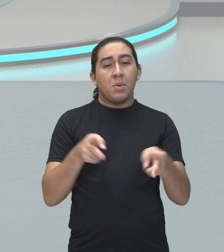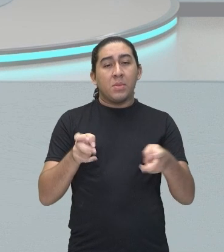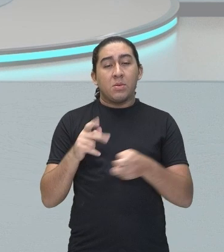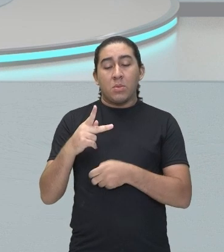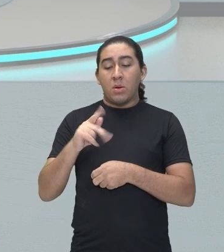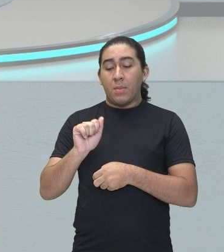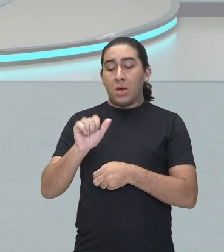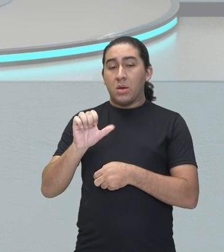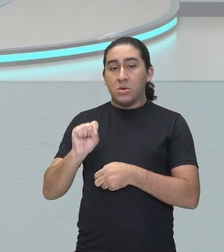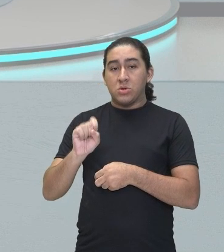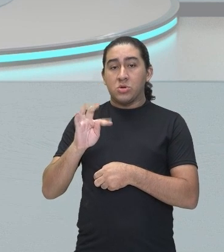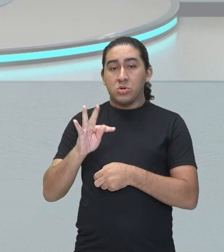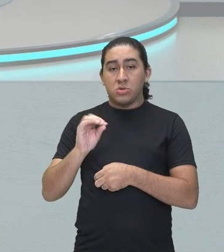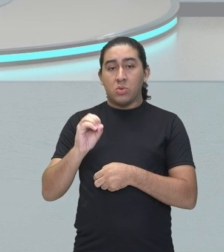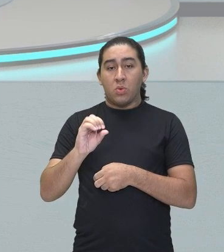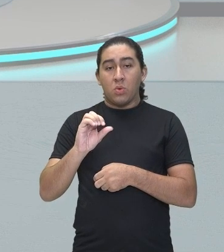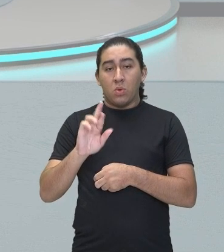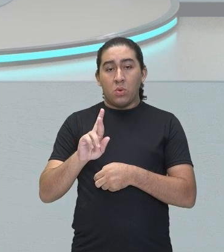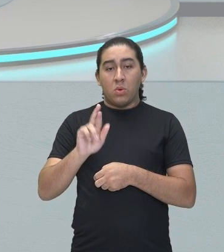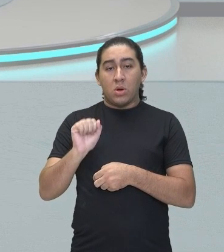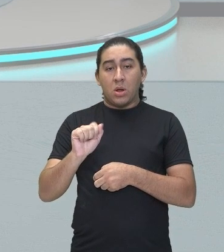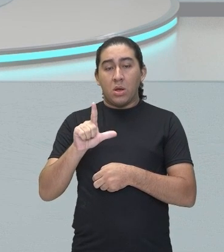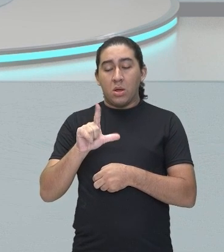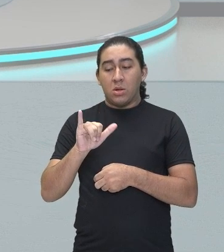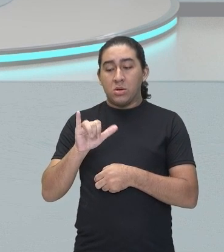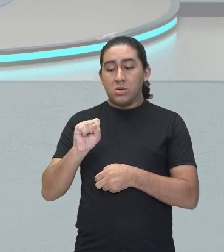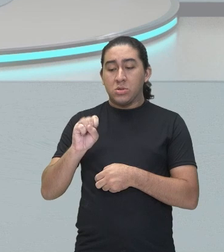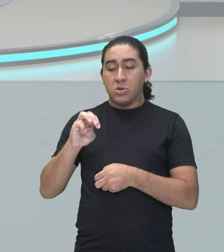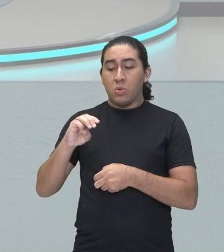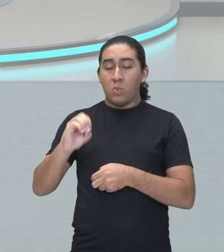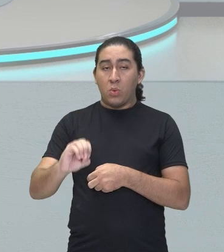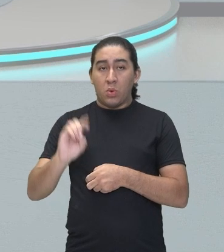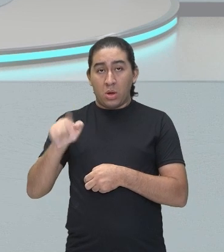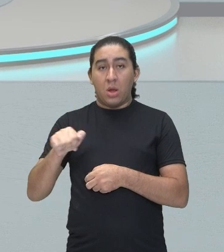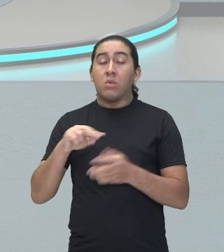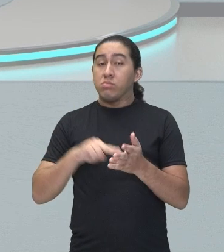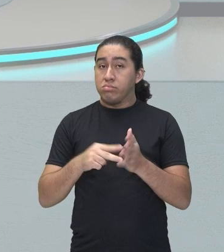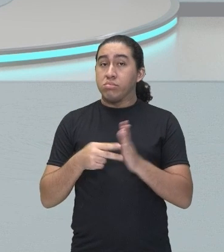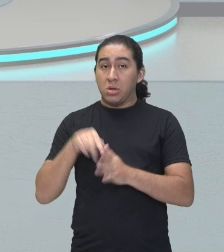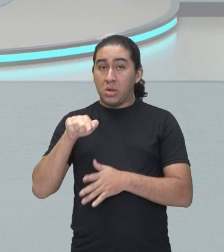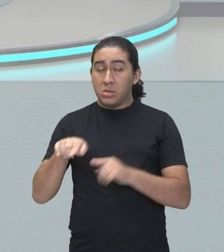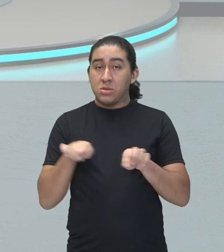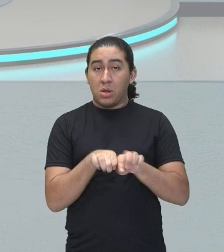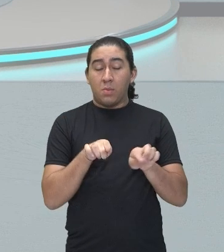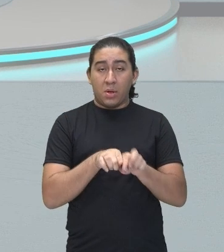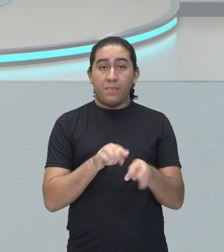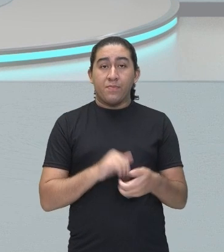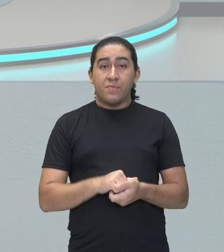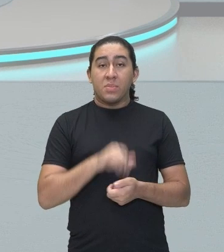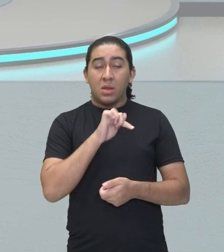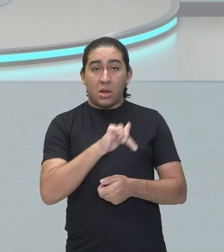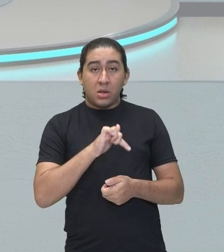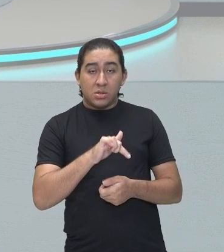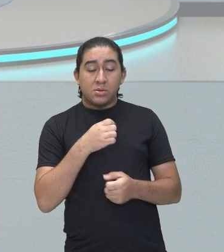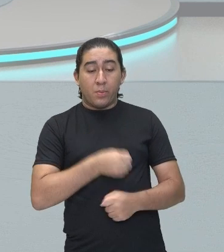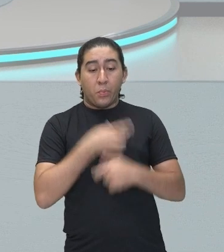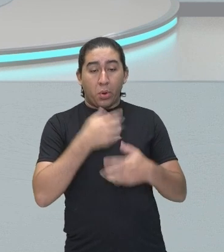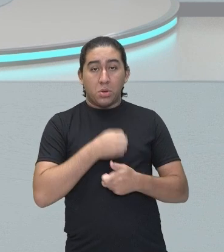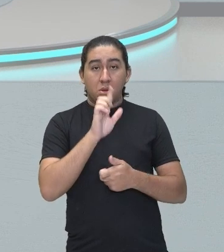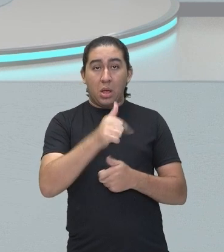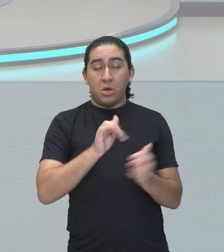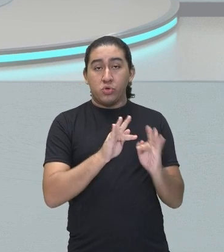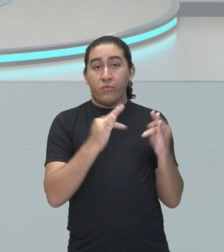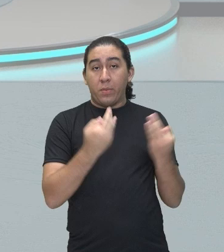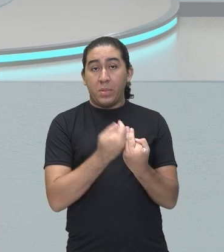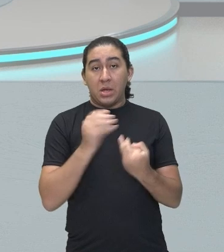tem a ver com isso. Eles eram filhos de famílias abastadas, pessoas bem de vida, financeiramente